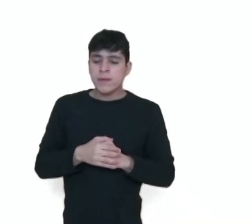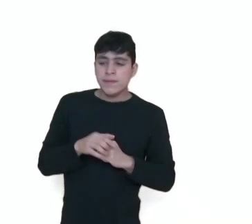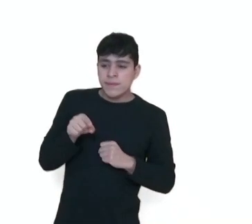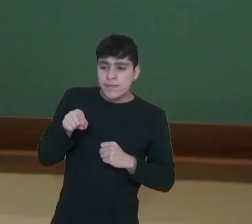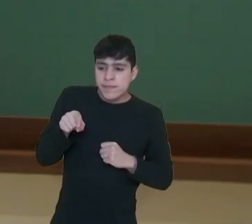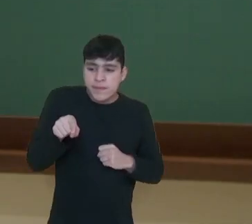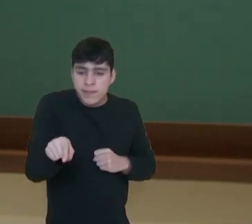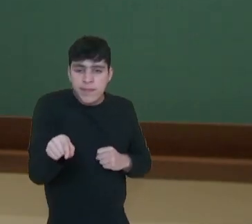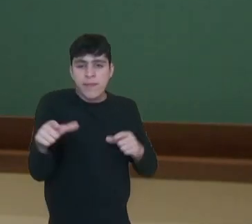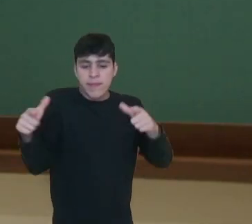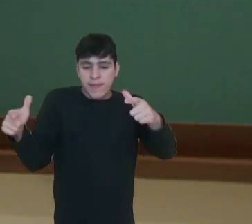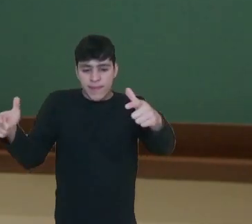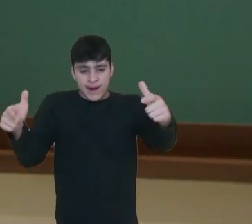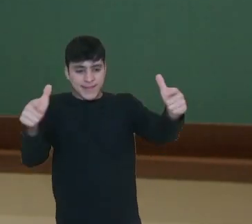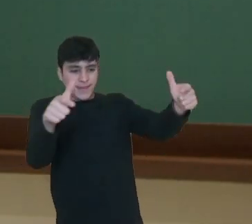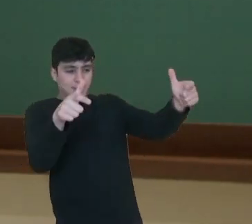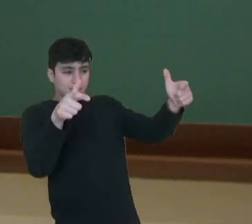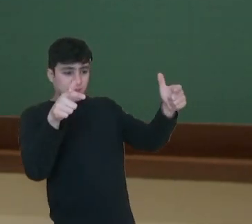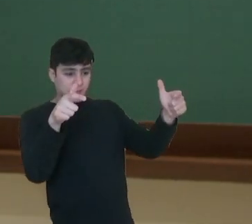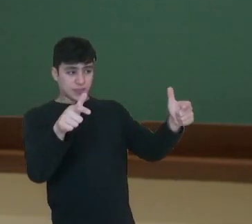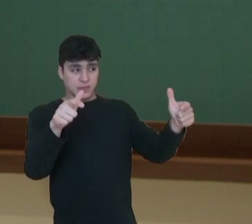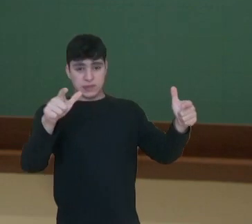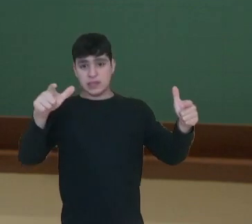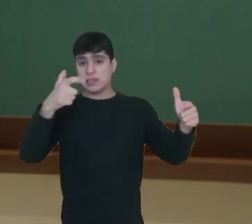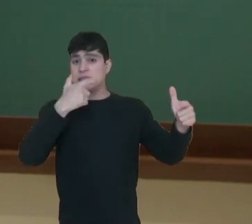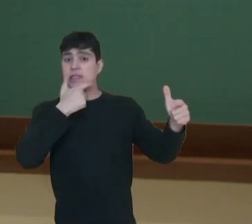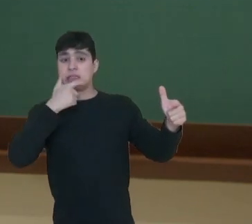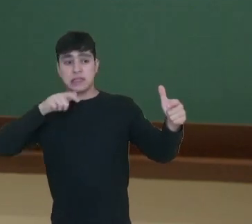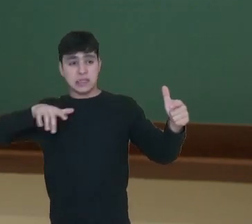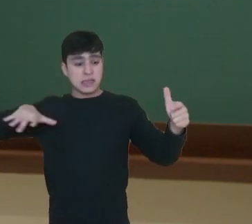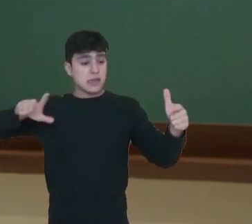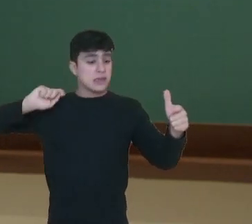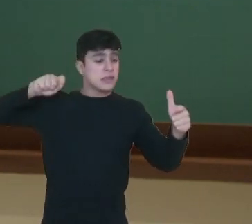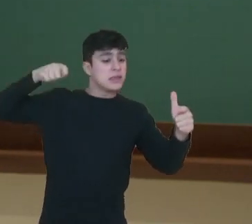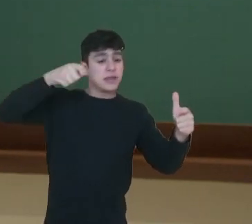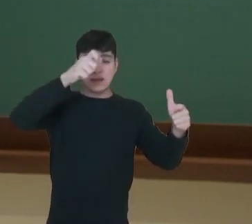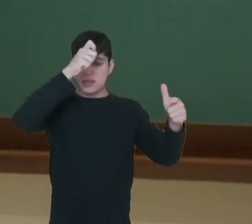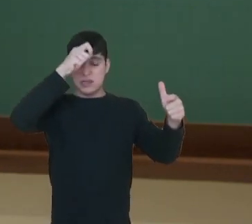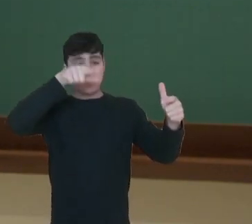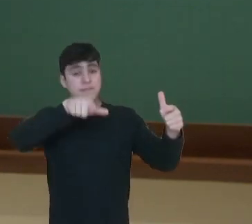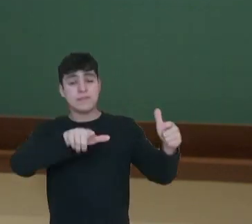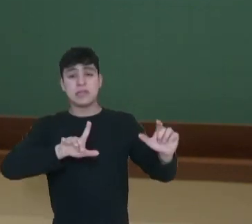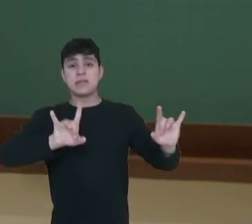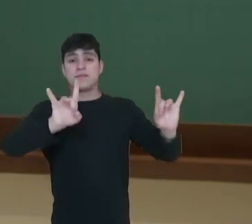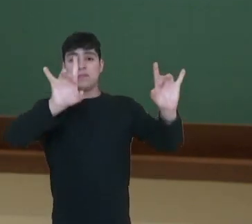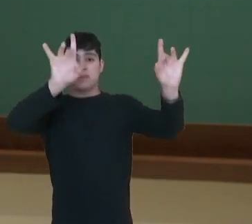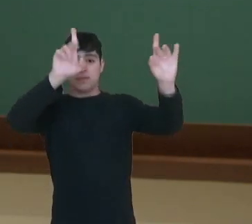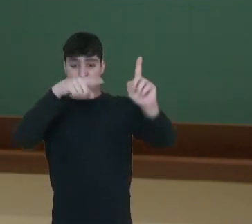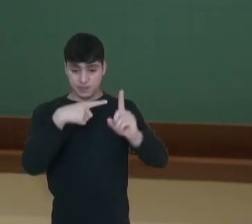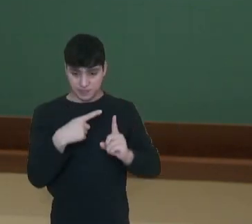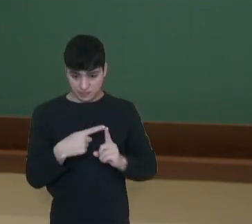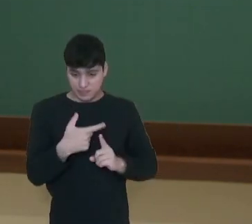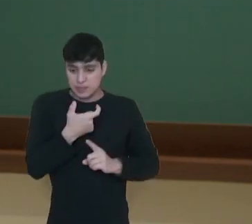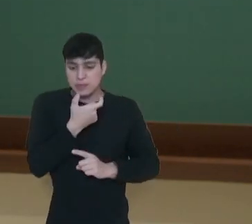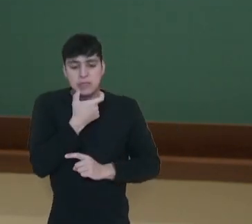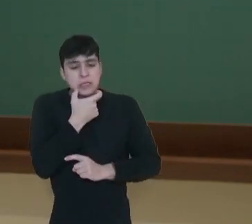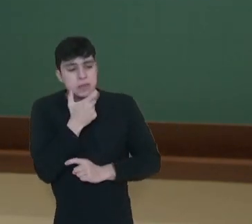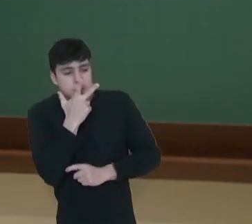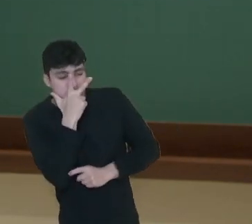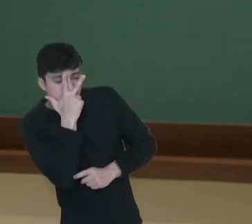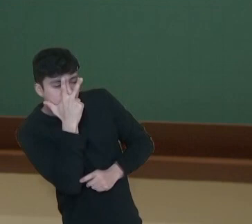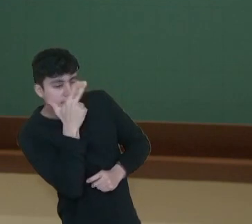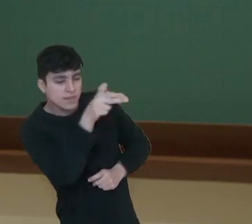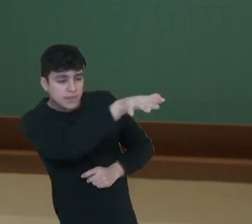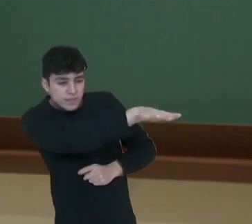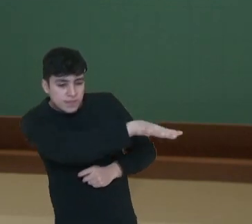mais preciosa da coroa inglesa. Isso porque já, então, há séculos, os ingleses, eles viam aquela